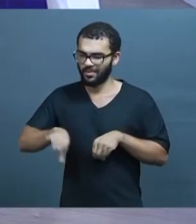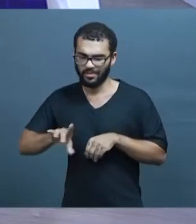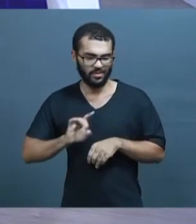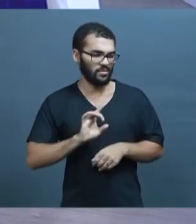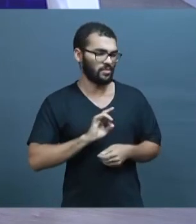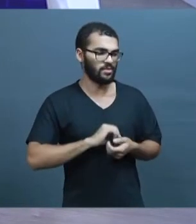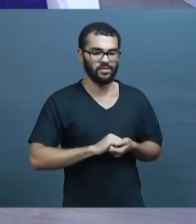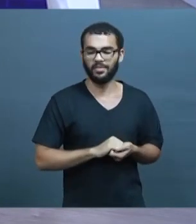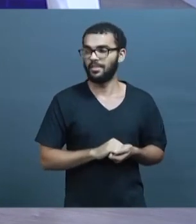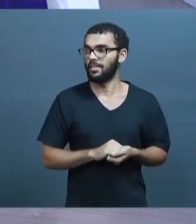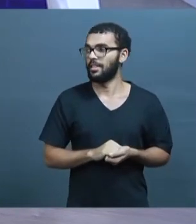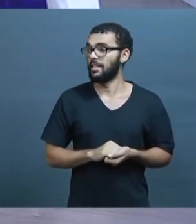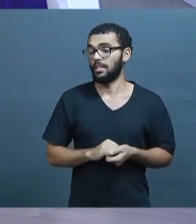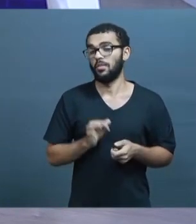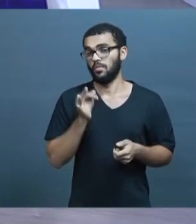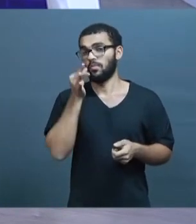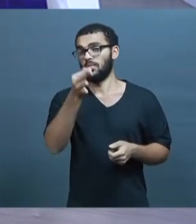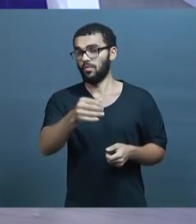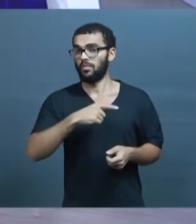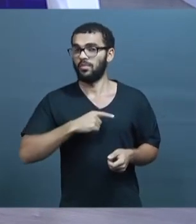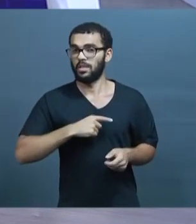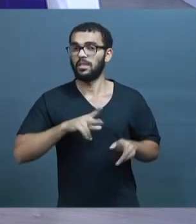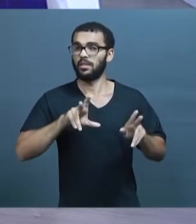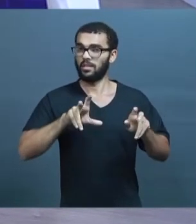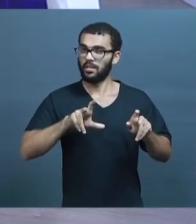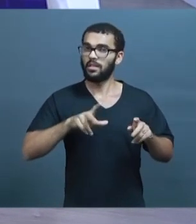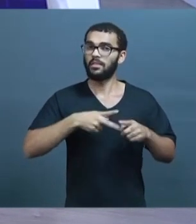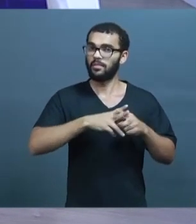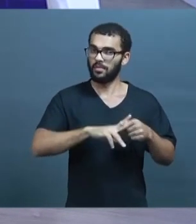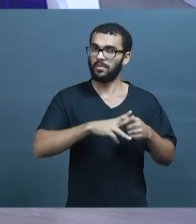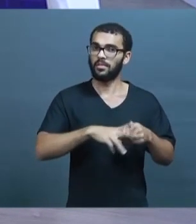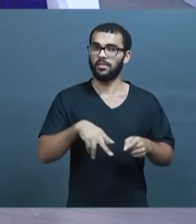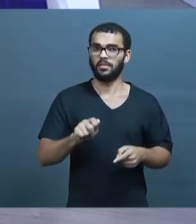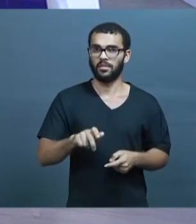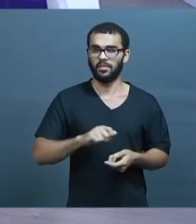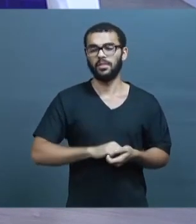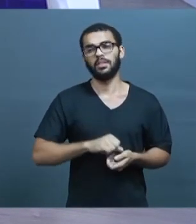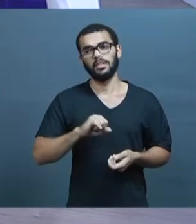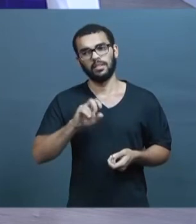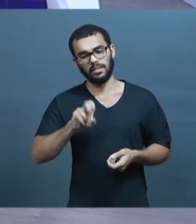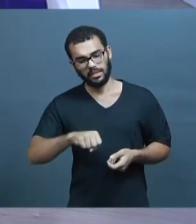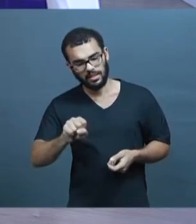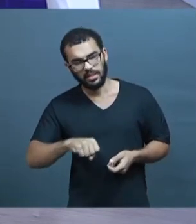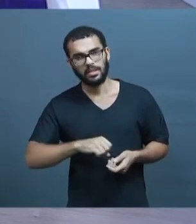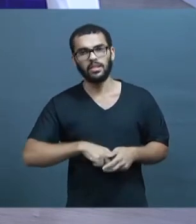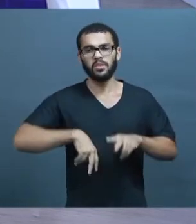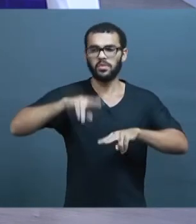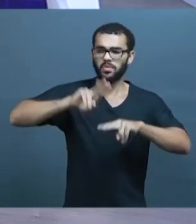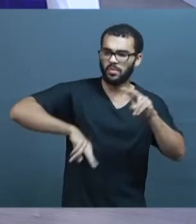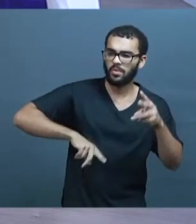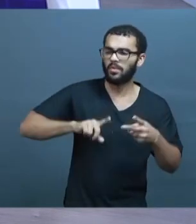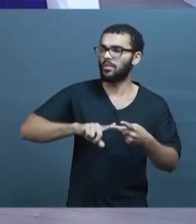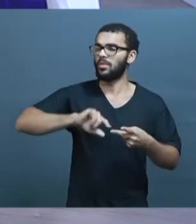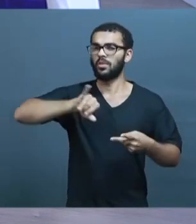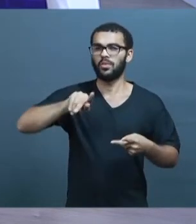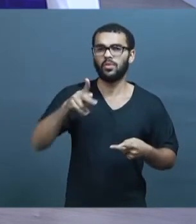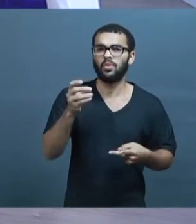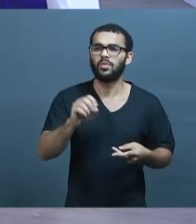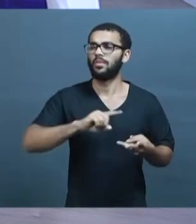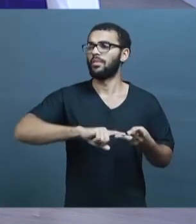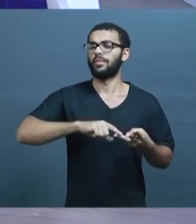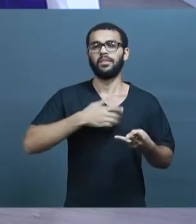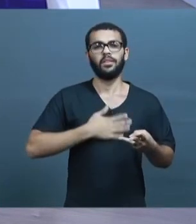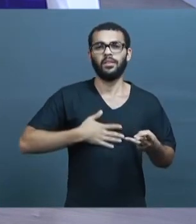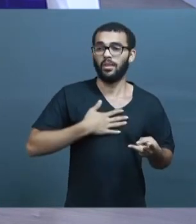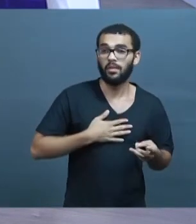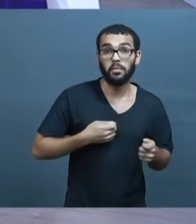UFO vai voltar a falar sobre a reforma da Previdência, sim, em junho, em julho, agosto, enquanto esse assunto